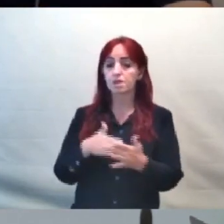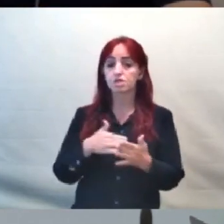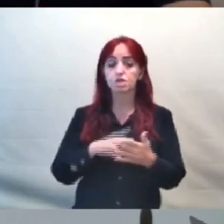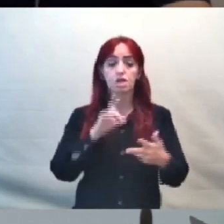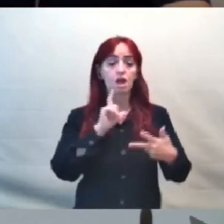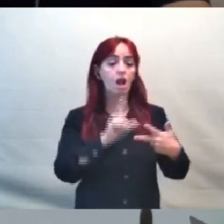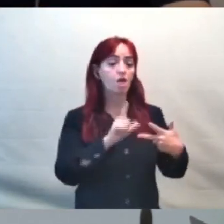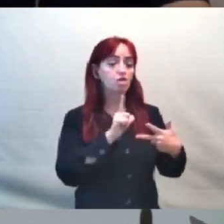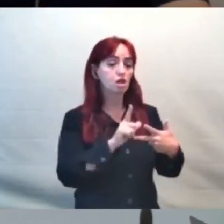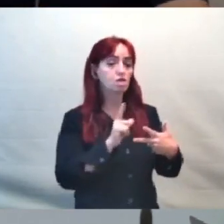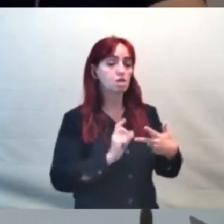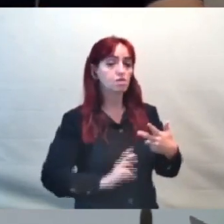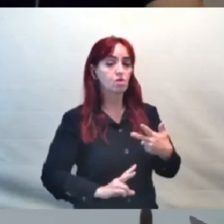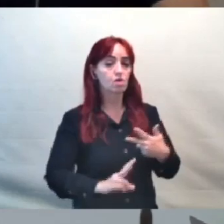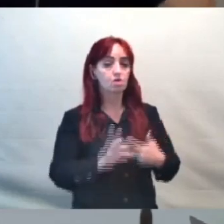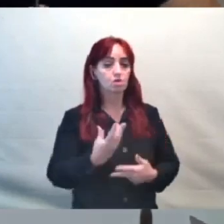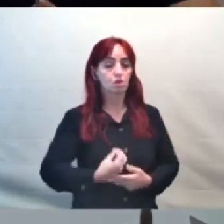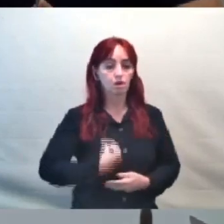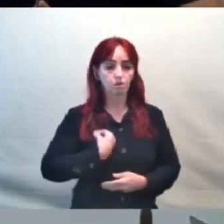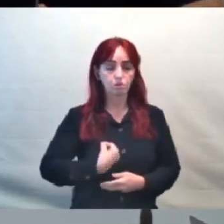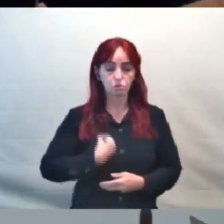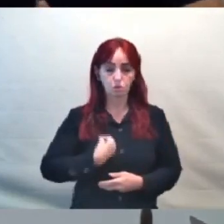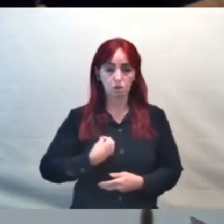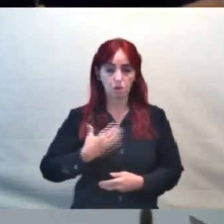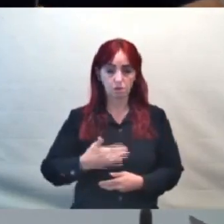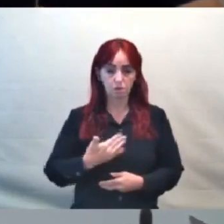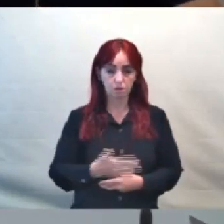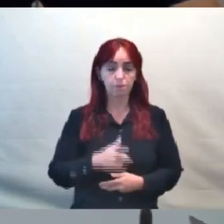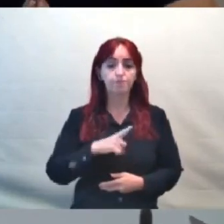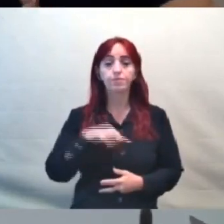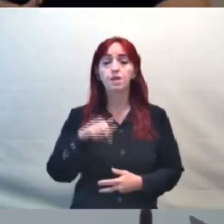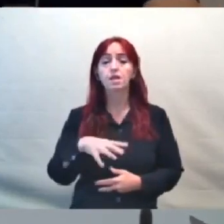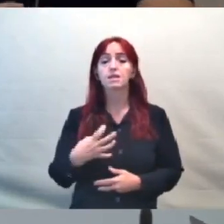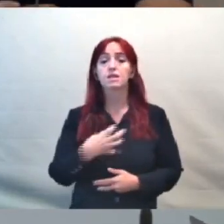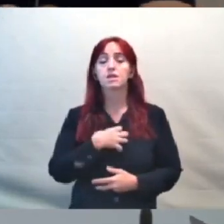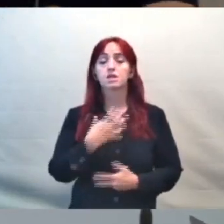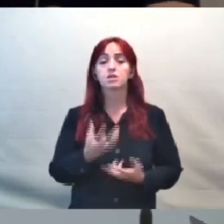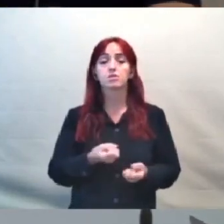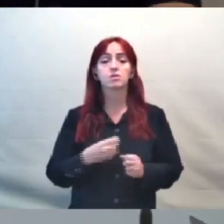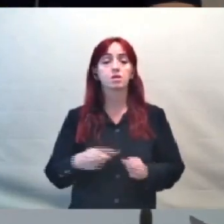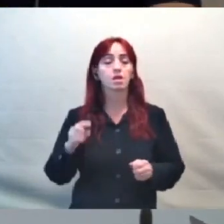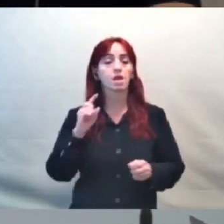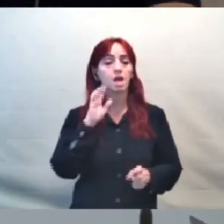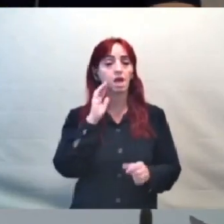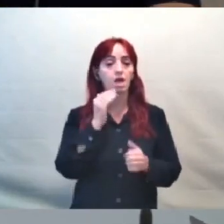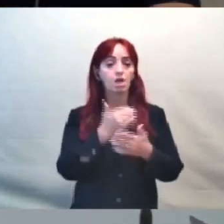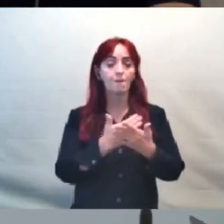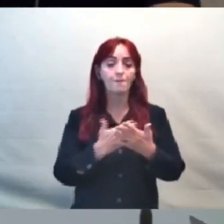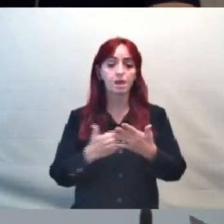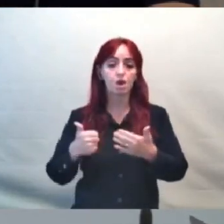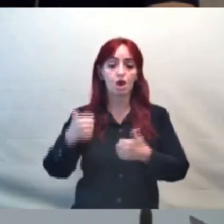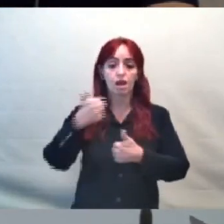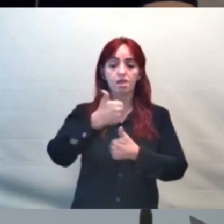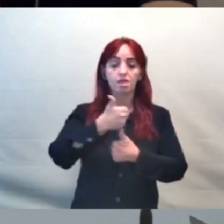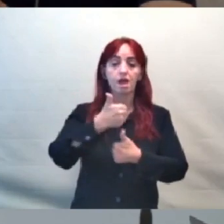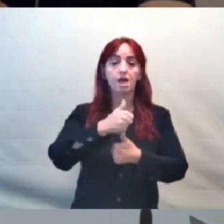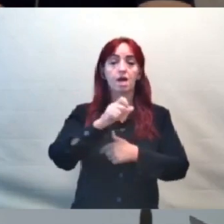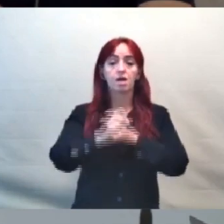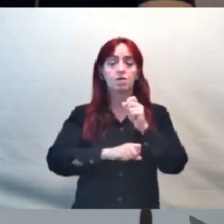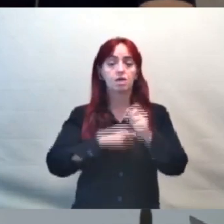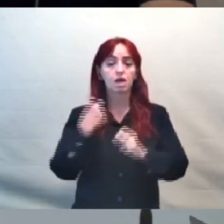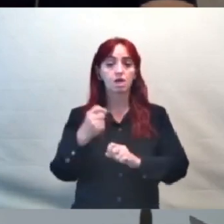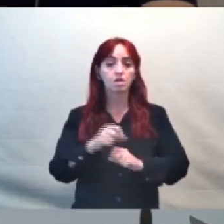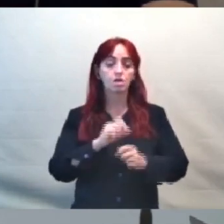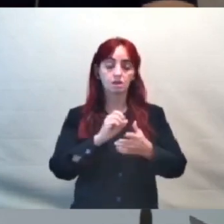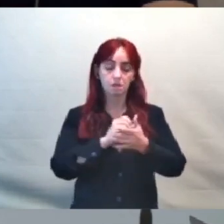funcionando. Nesse sentido, eu quero destacar prioritariamente a nossa atividade legislativa. Isso sempre